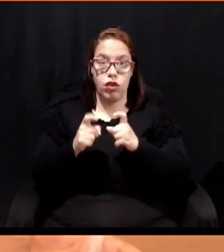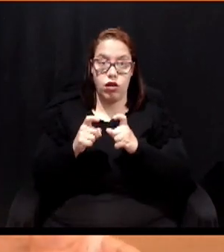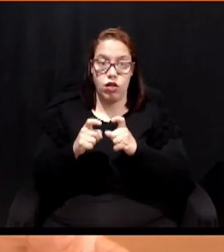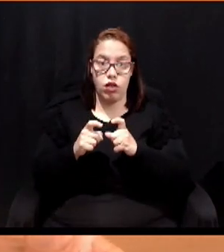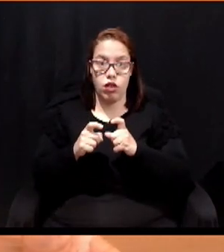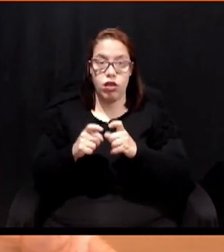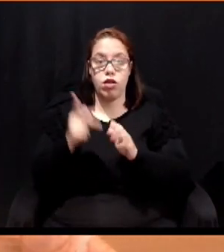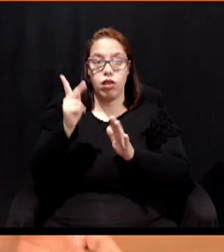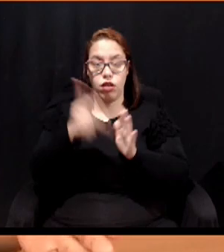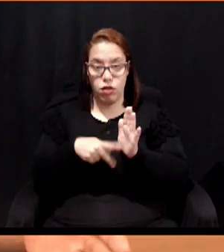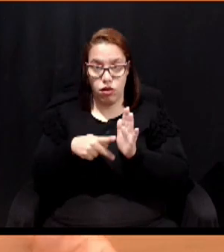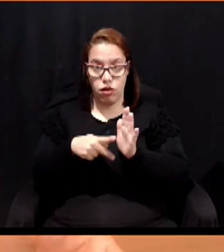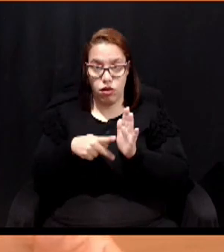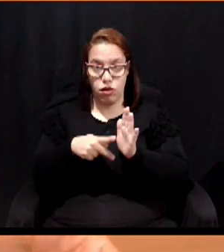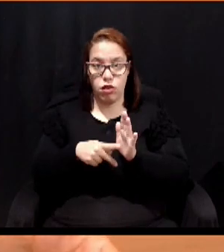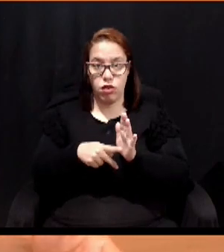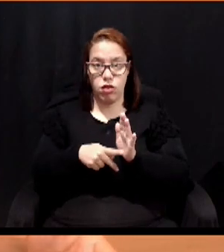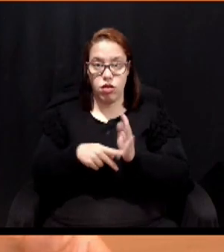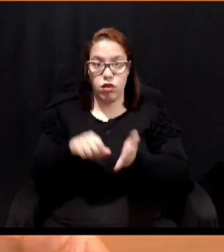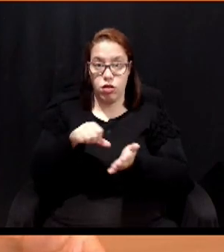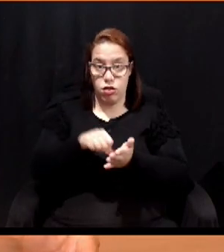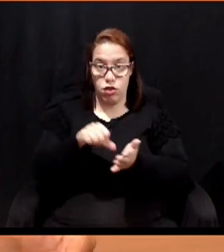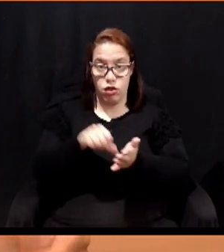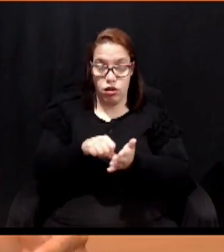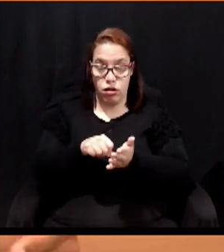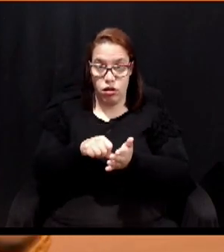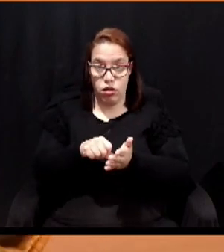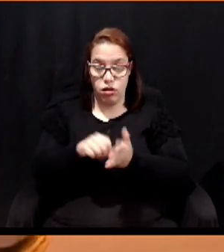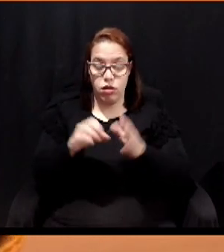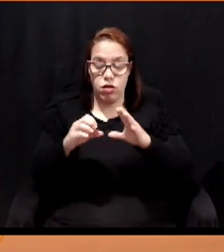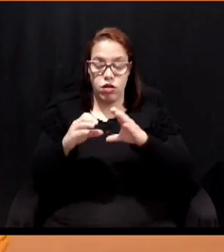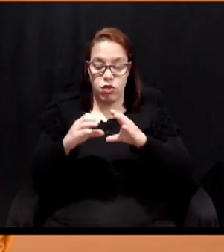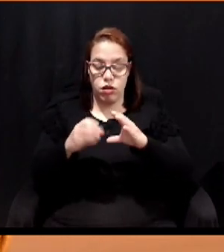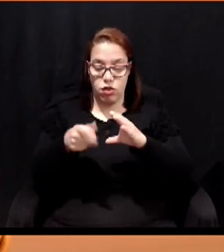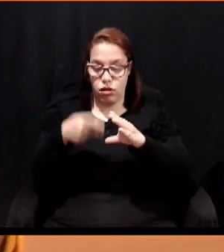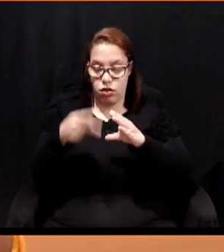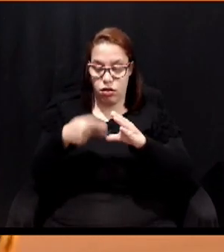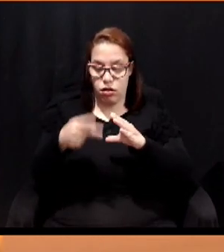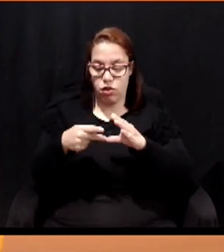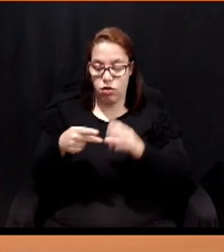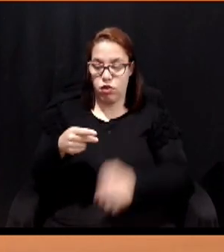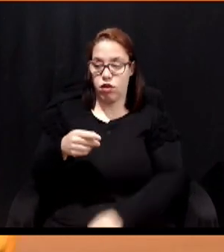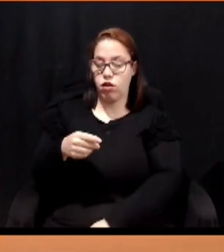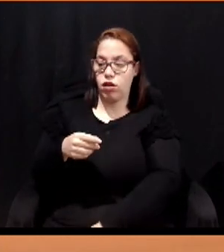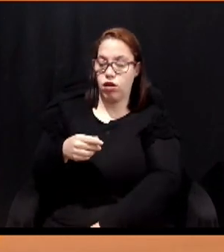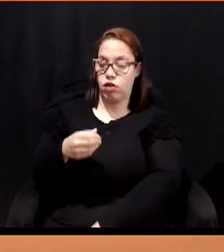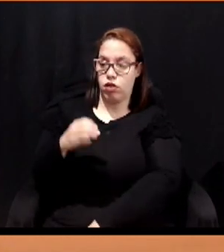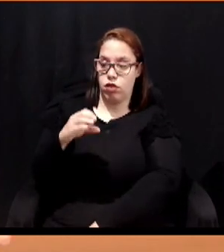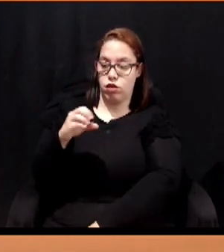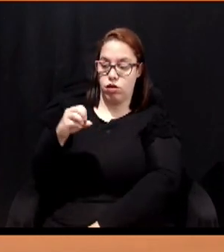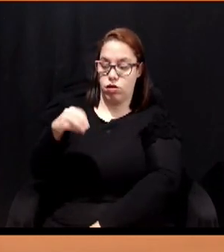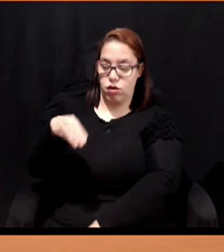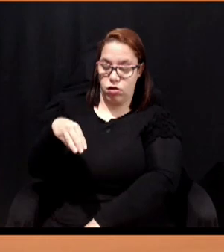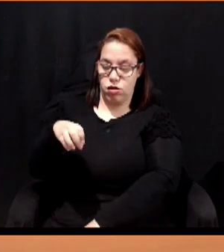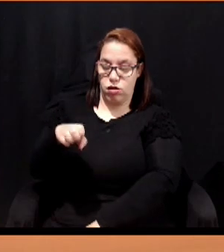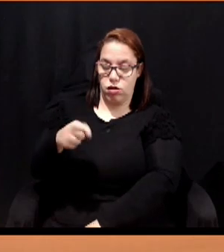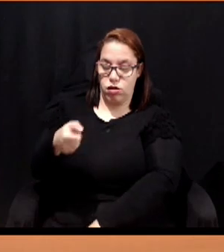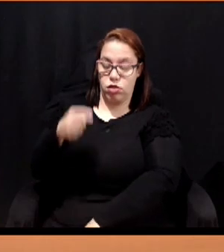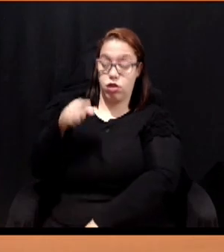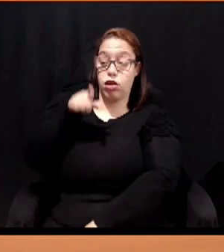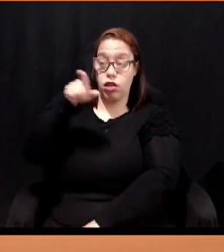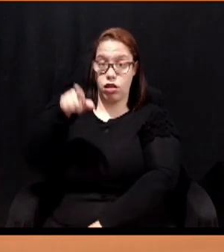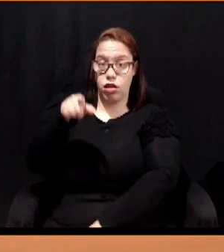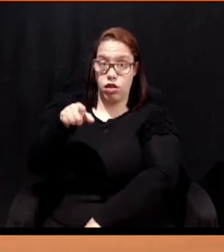própria sede, né, do espaço da Câmara de Comércio, né, para a gente poder, ao invés de trazer até aqui, ir até lá para que a gente